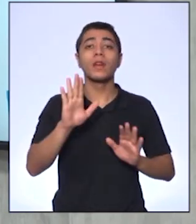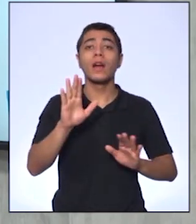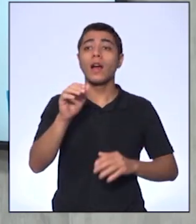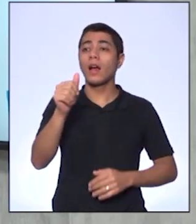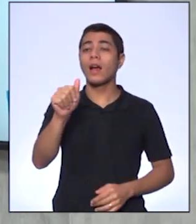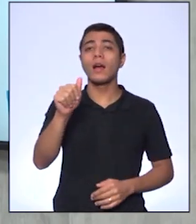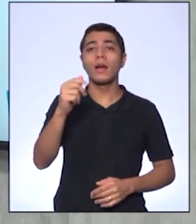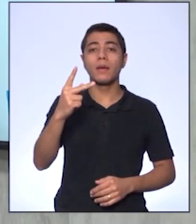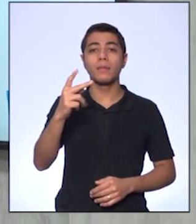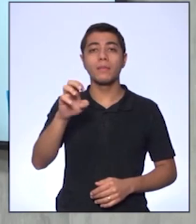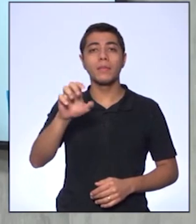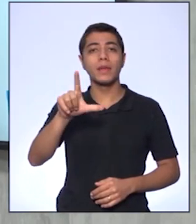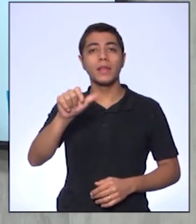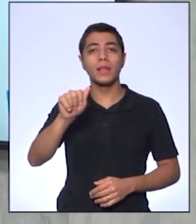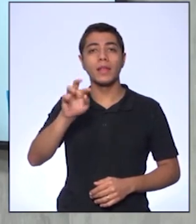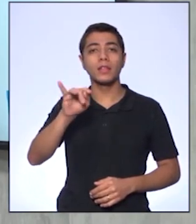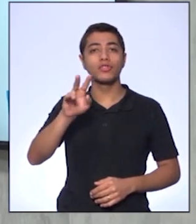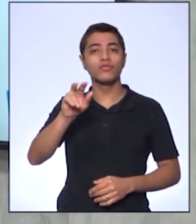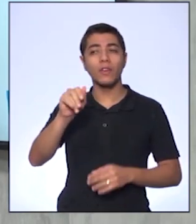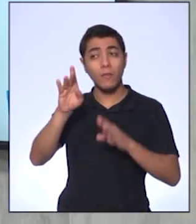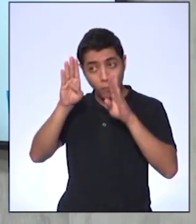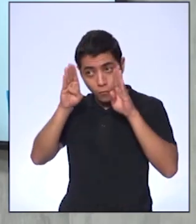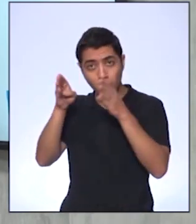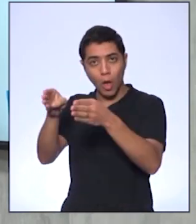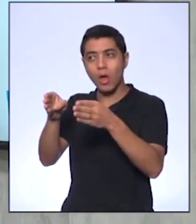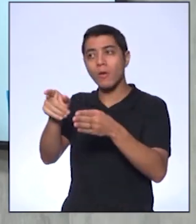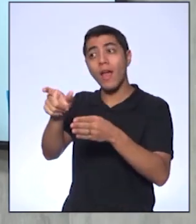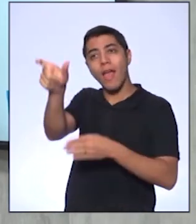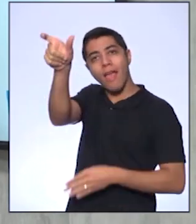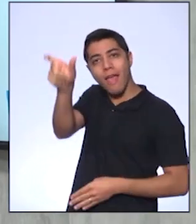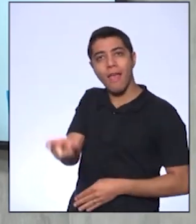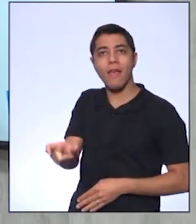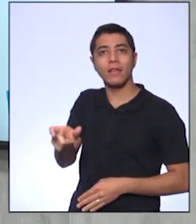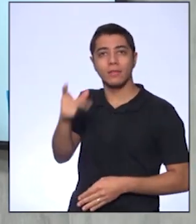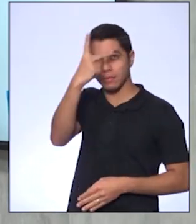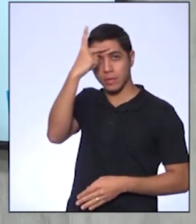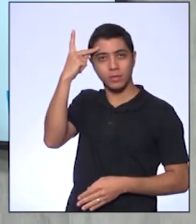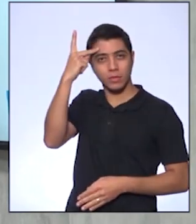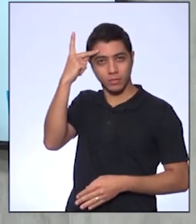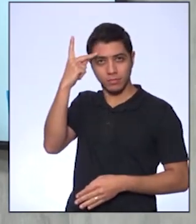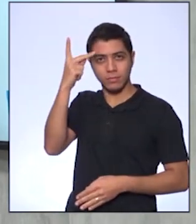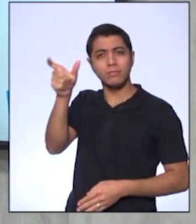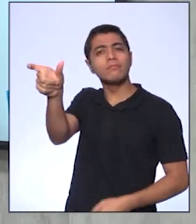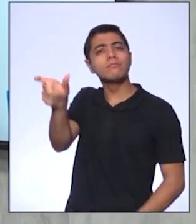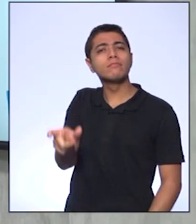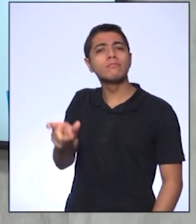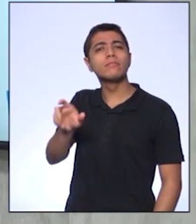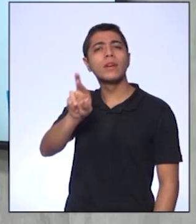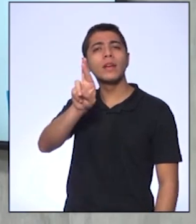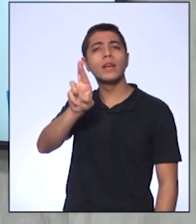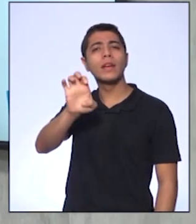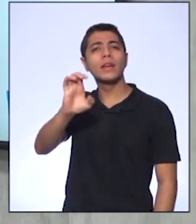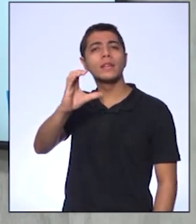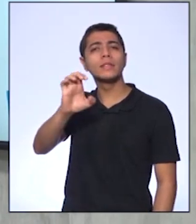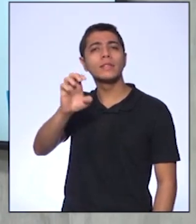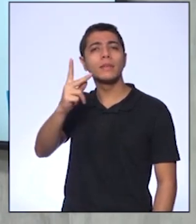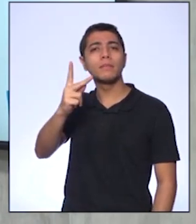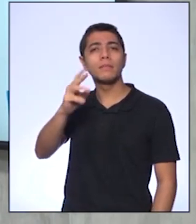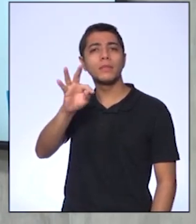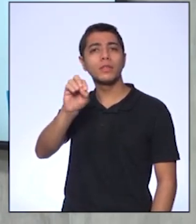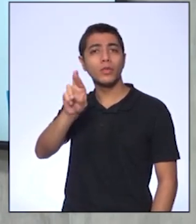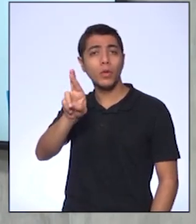mensagem, beleza? A gente pode encontrar a palavra receptor e pode encontrar a palavra destinatário, tá? As duas aí são